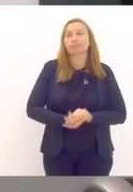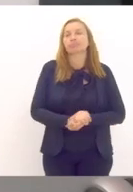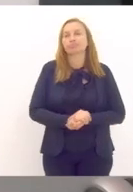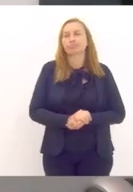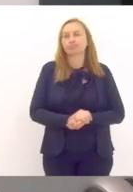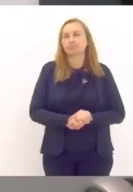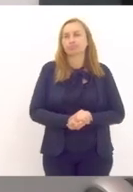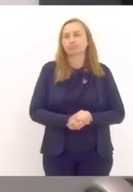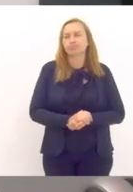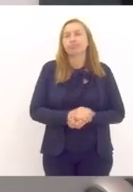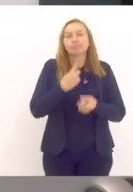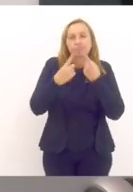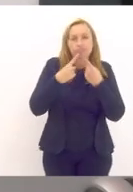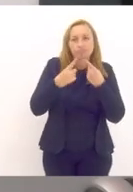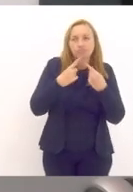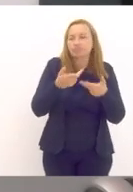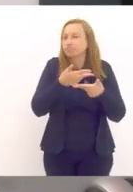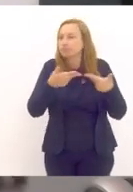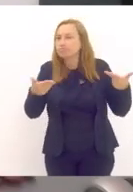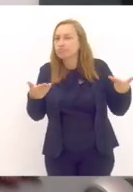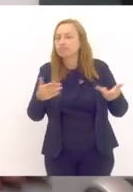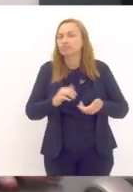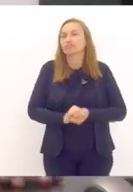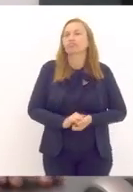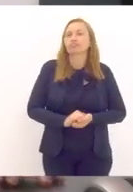eu tenho discutido com